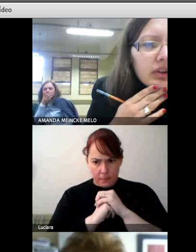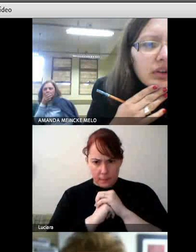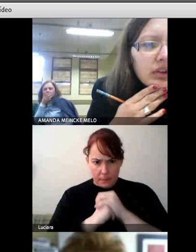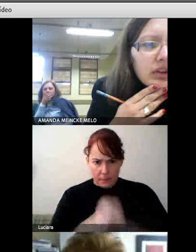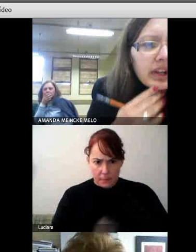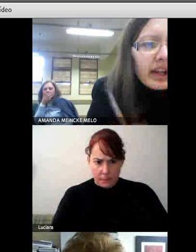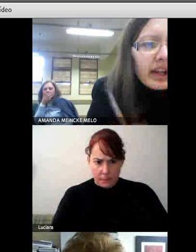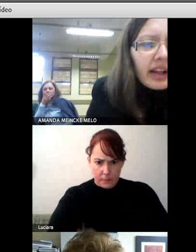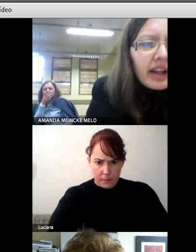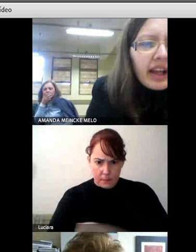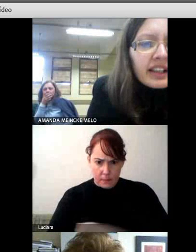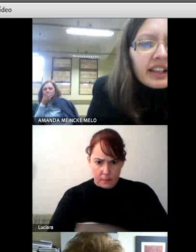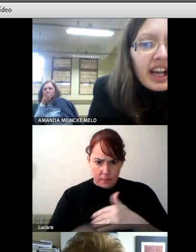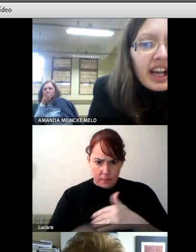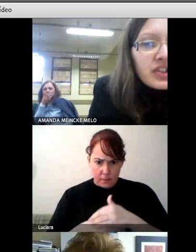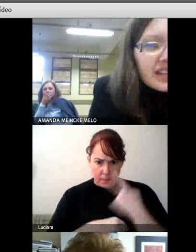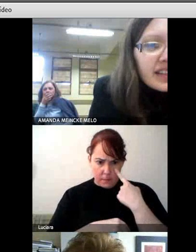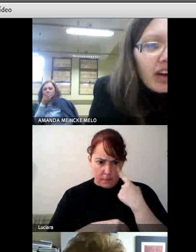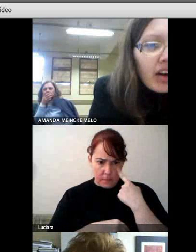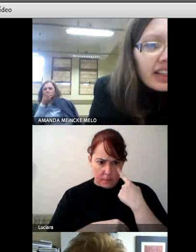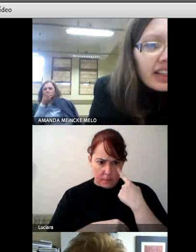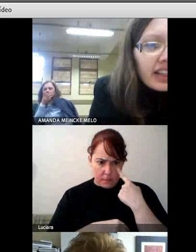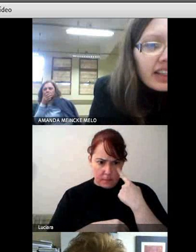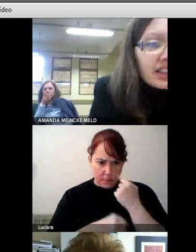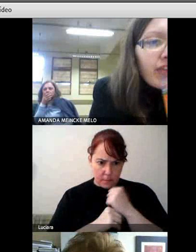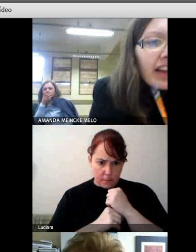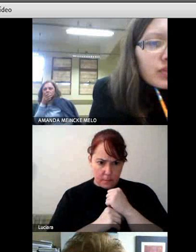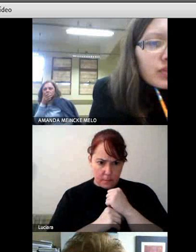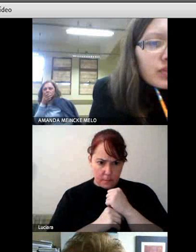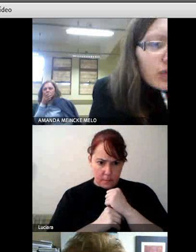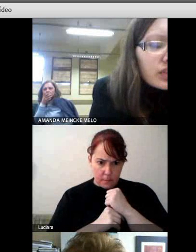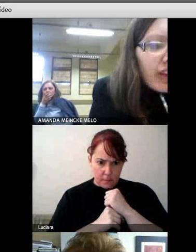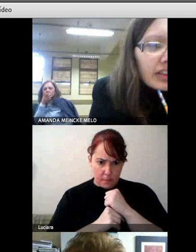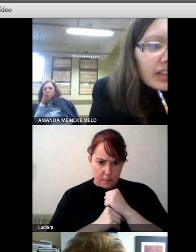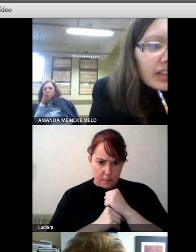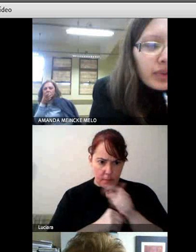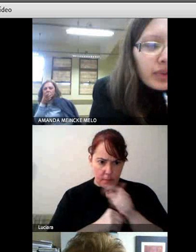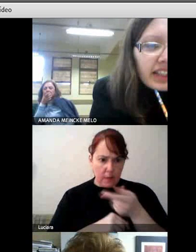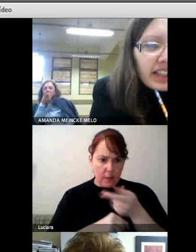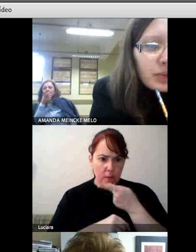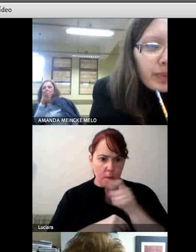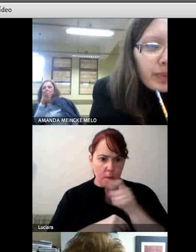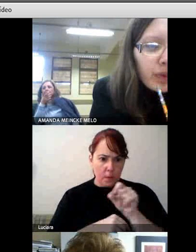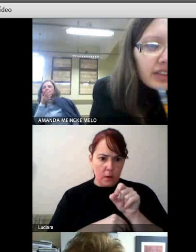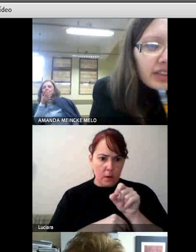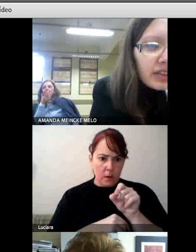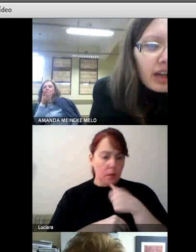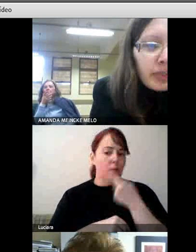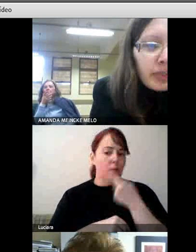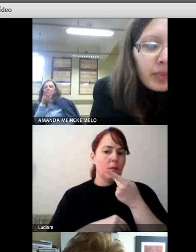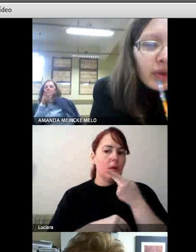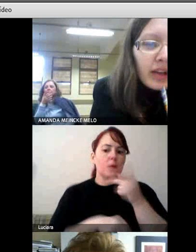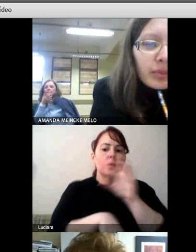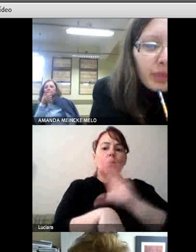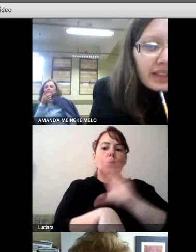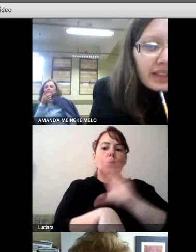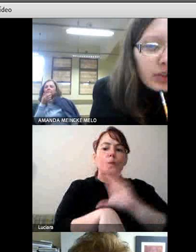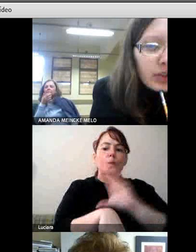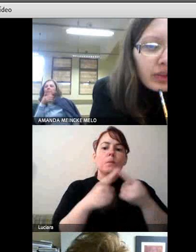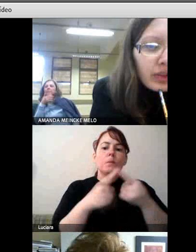está difícil. Ele interagiu com a senhora, nossa, ele disse assim, não mais de um curso, falo da espontaneidade, procura muito